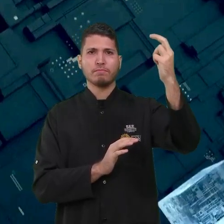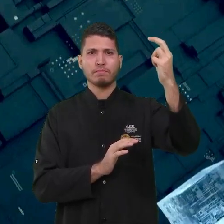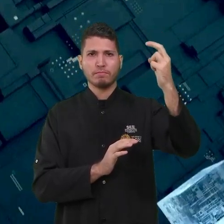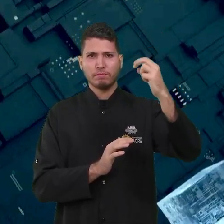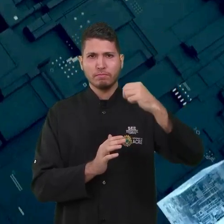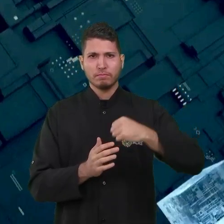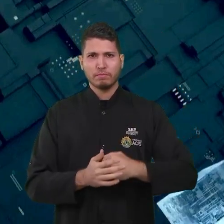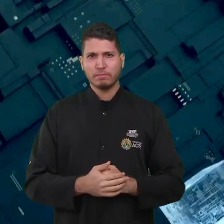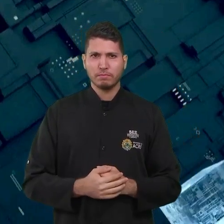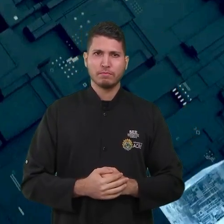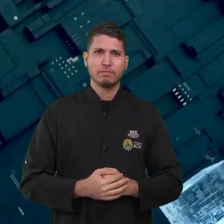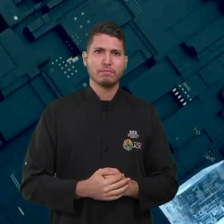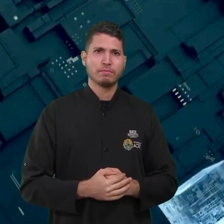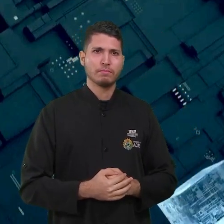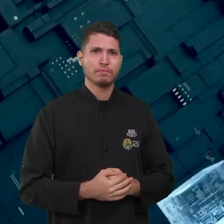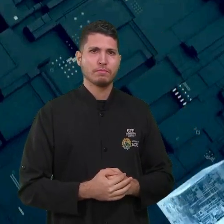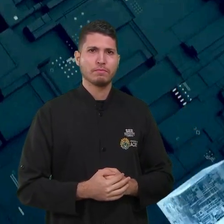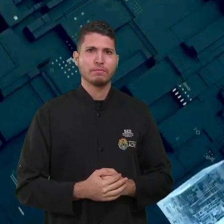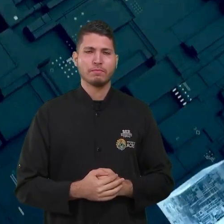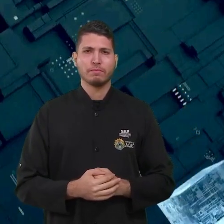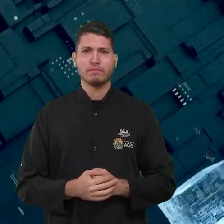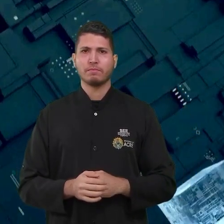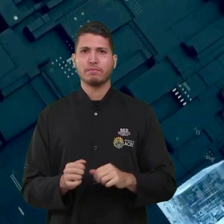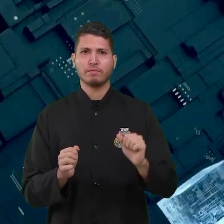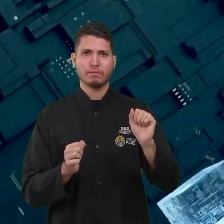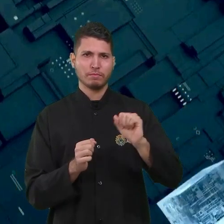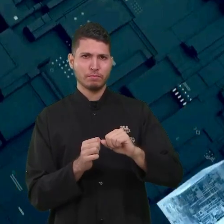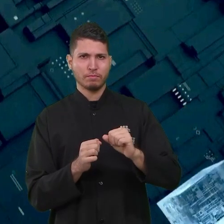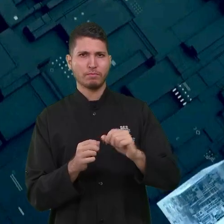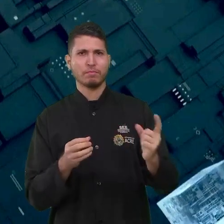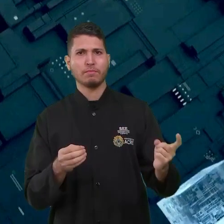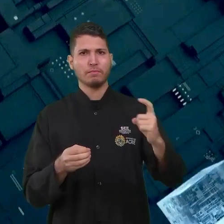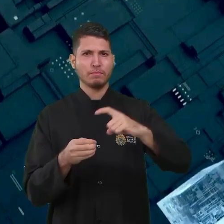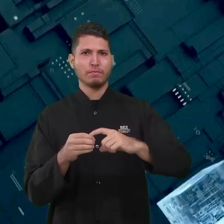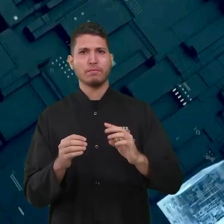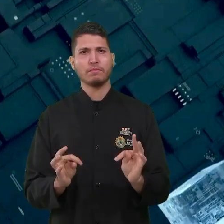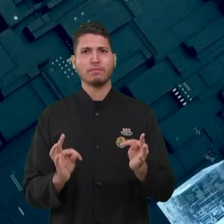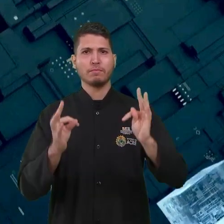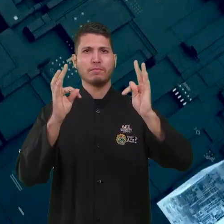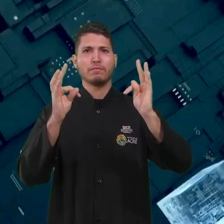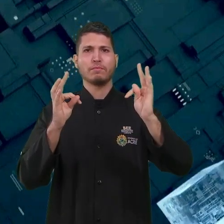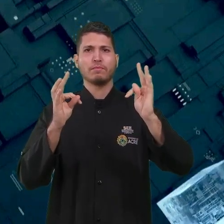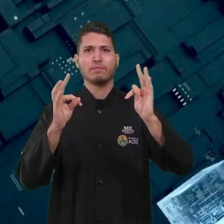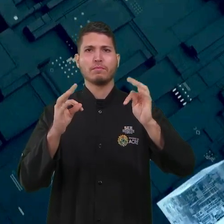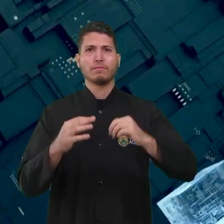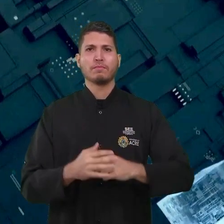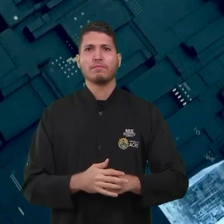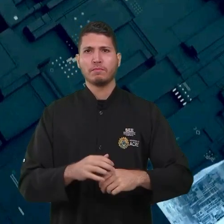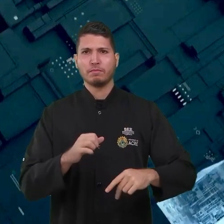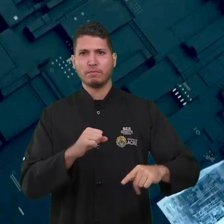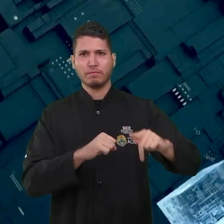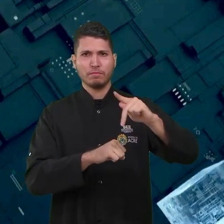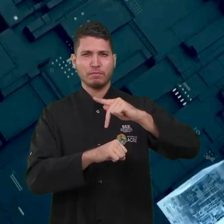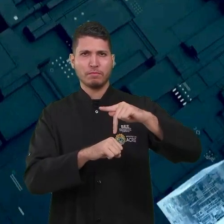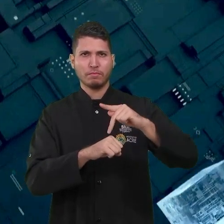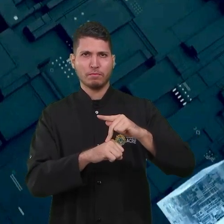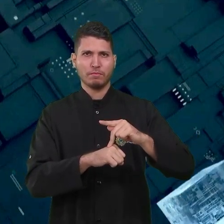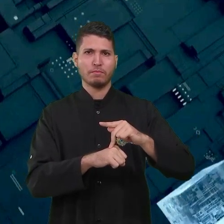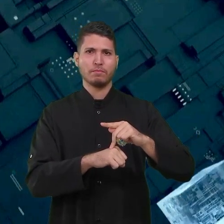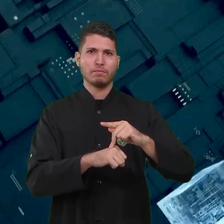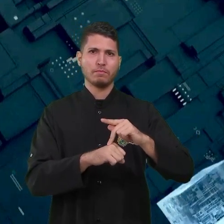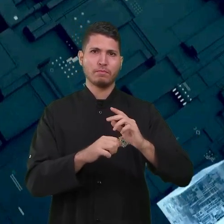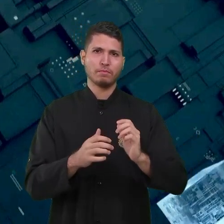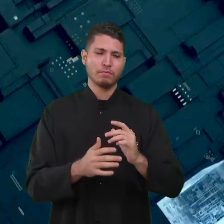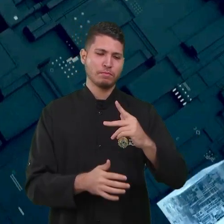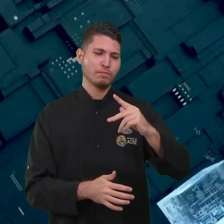vão estar aí criando uma dependência tecnológica para os chamados países periféricos. O